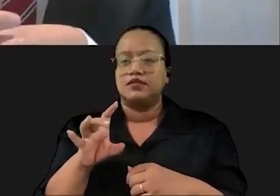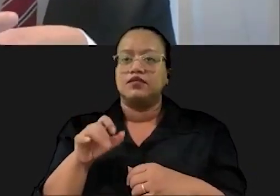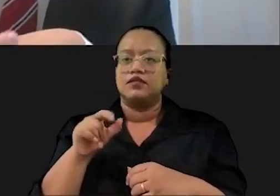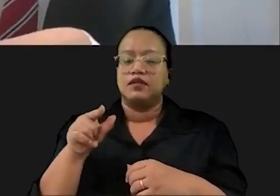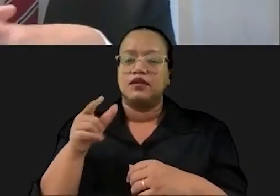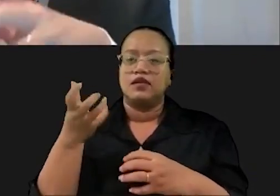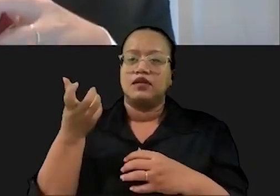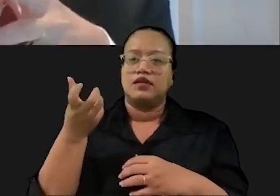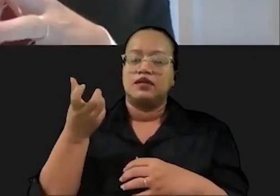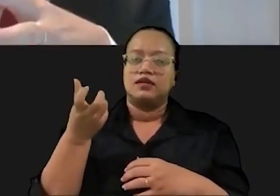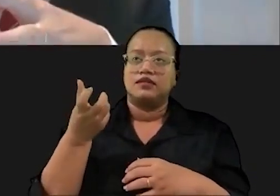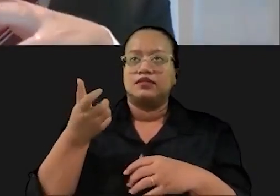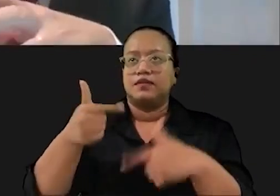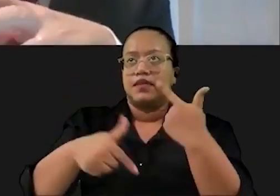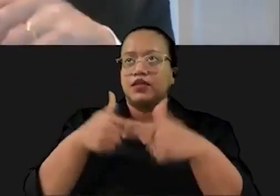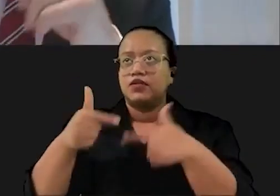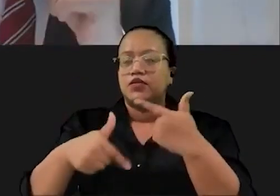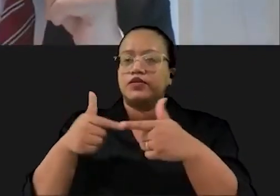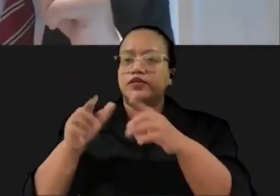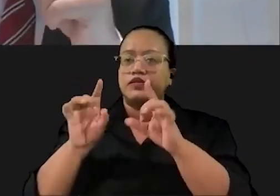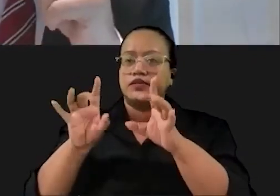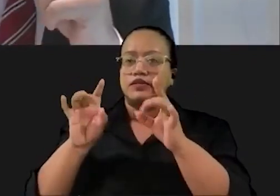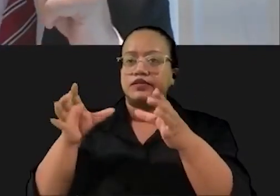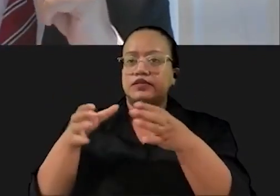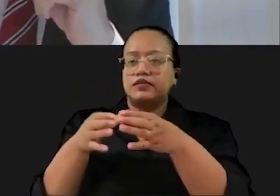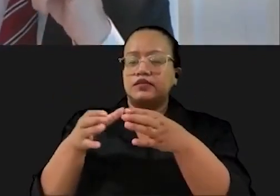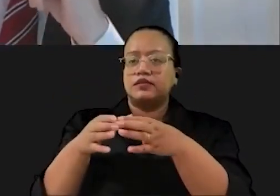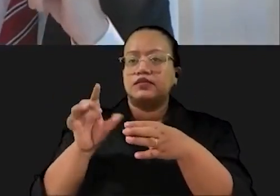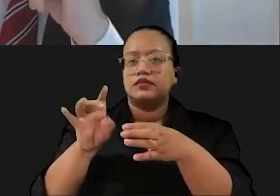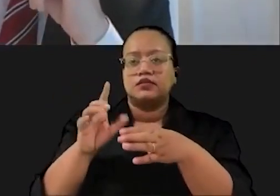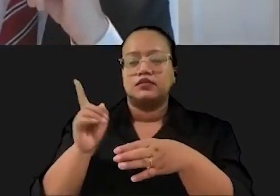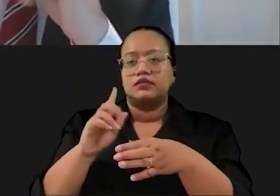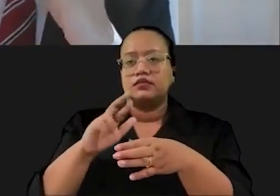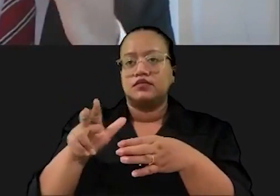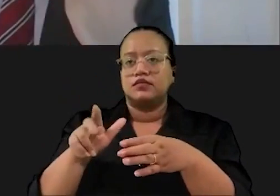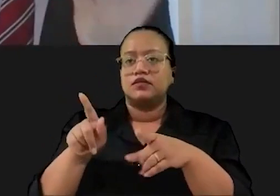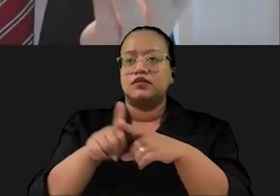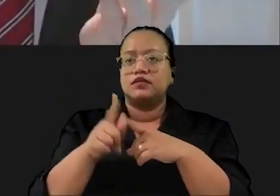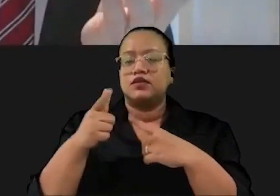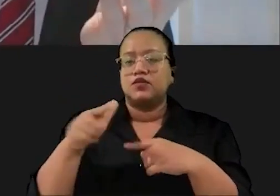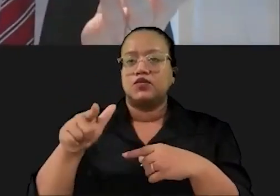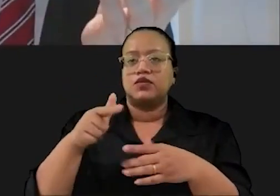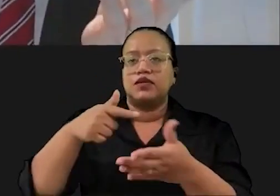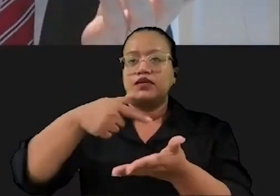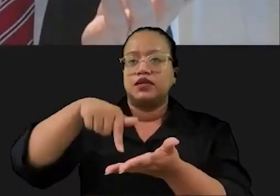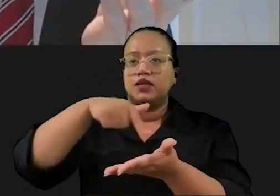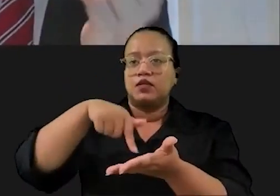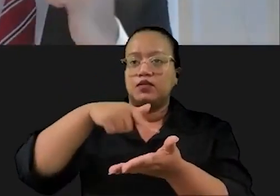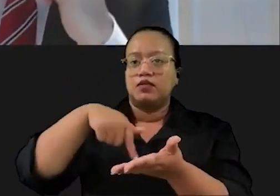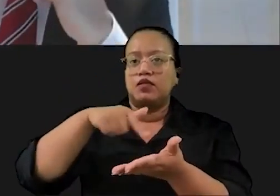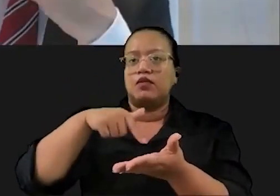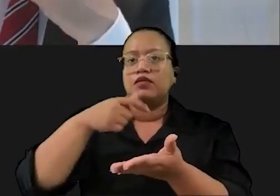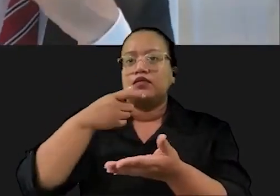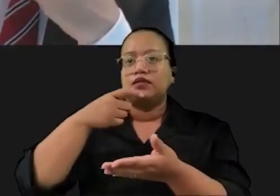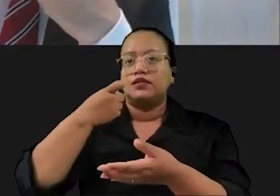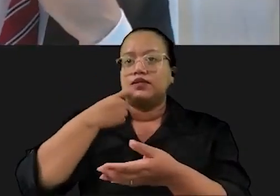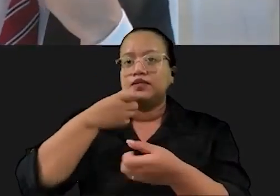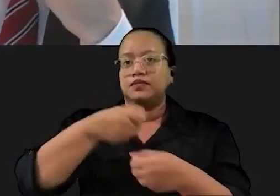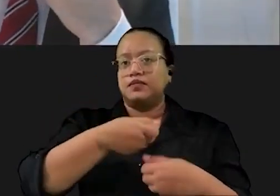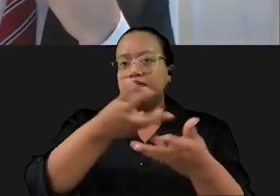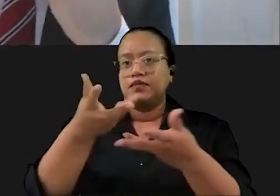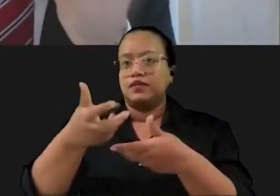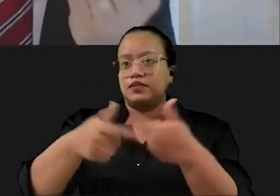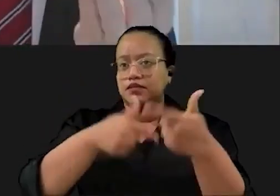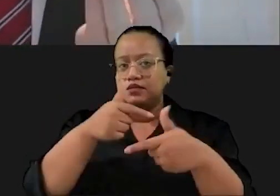quilombolas, assentados, ribeirinhos e pescadores artesanais. Qual que é a ideia dessa instrução processual